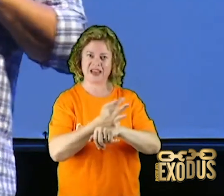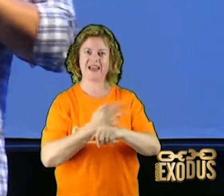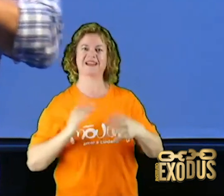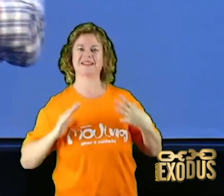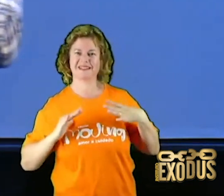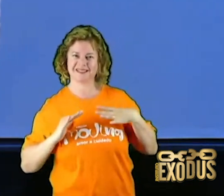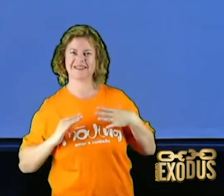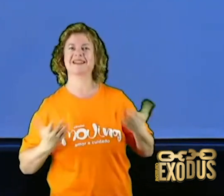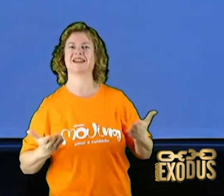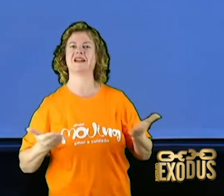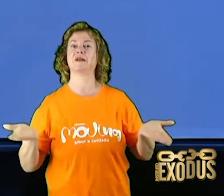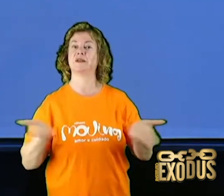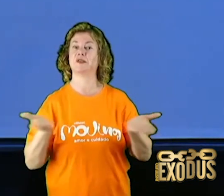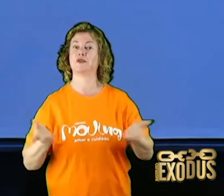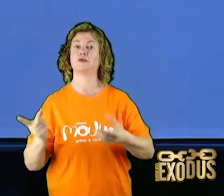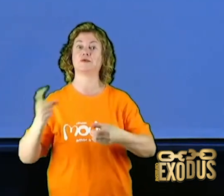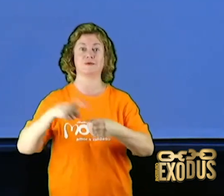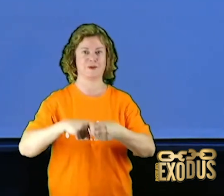recomeçam os seus encontros.